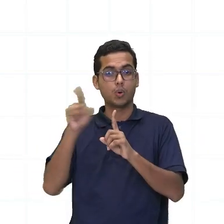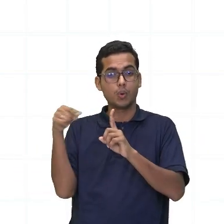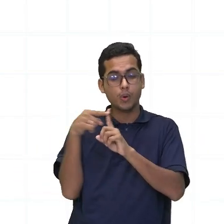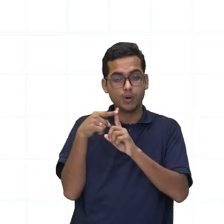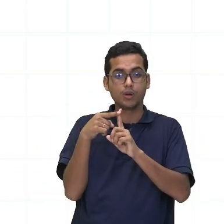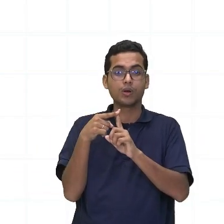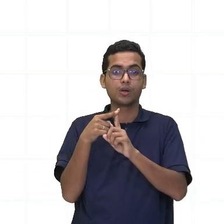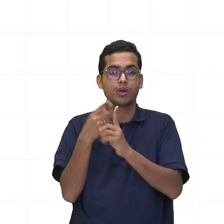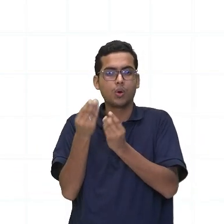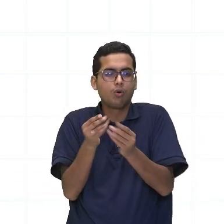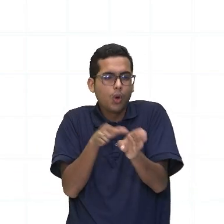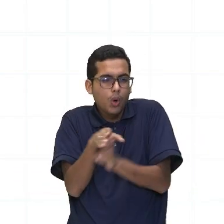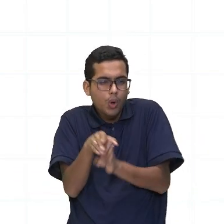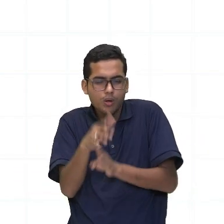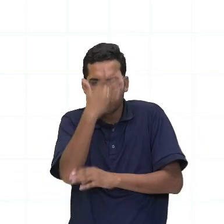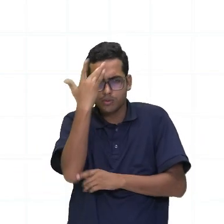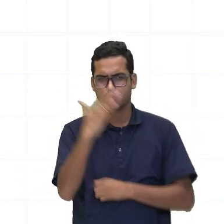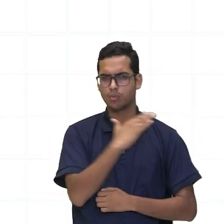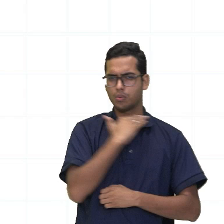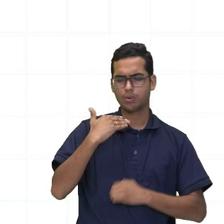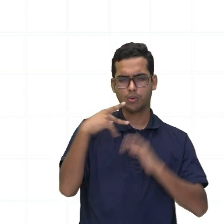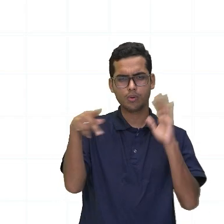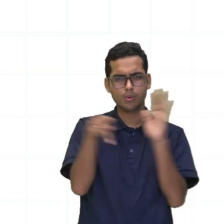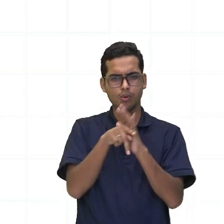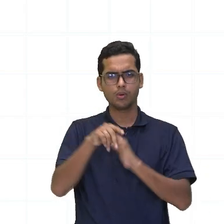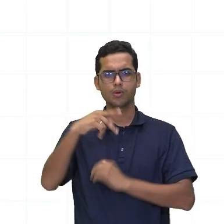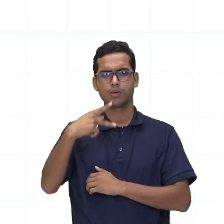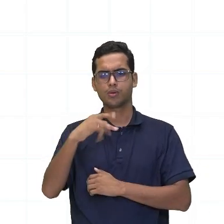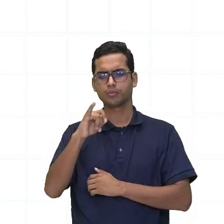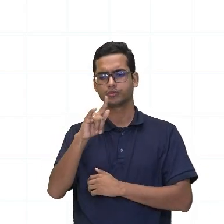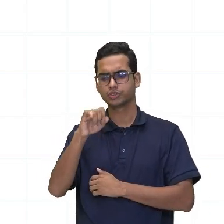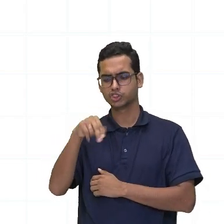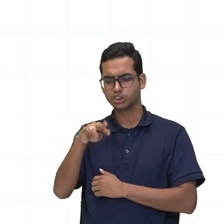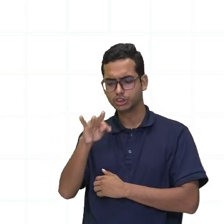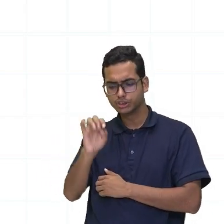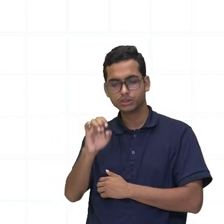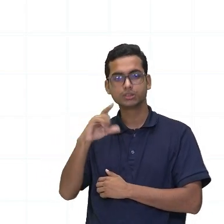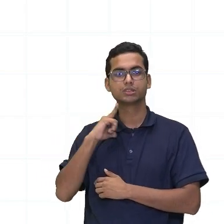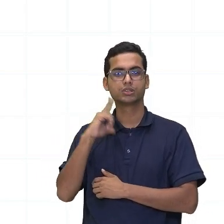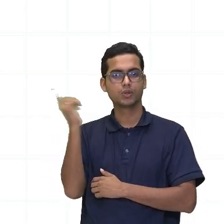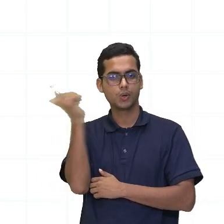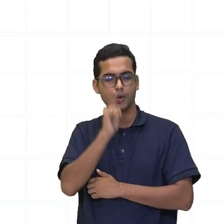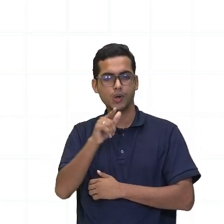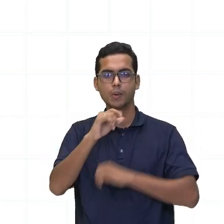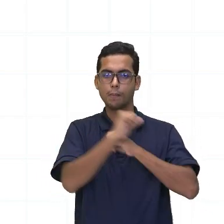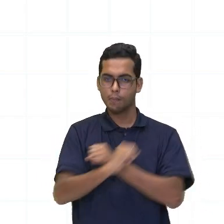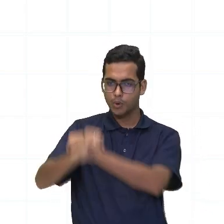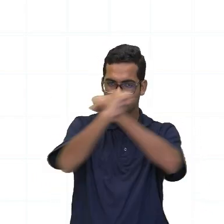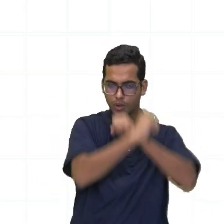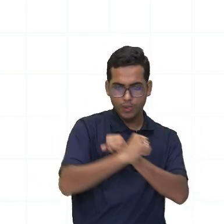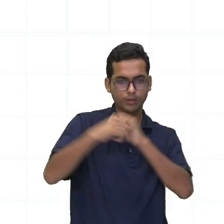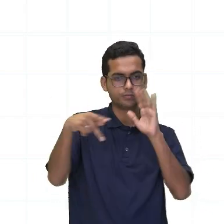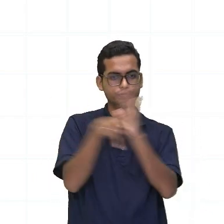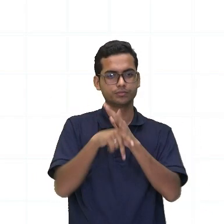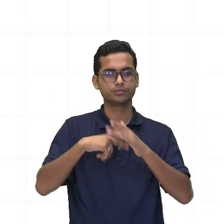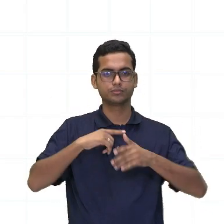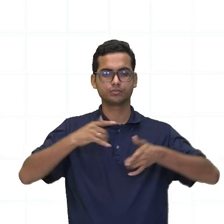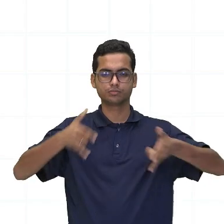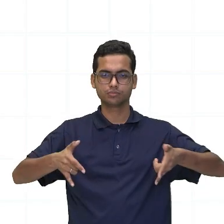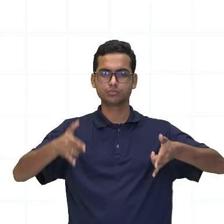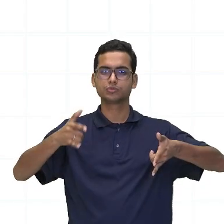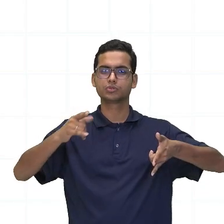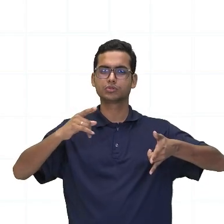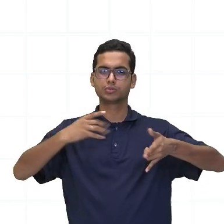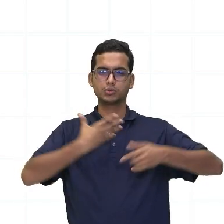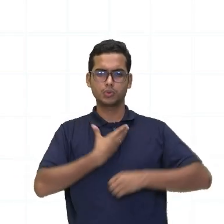pós-morte. Enfeites como pingentes serviam para garantir a proteção para o seu portador, sendo, portanto, amuletos, entre